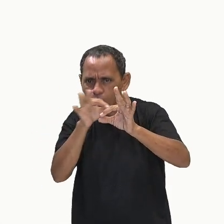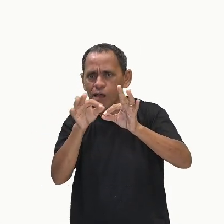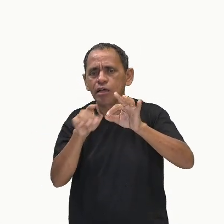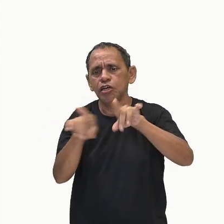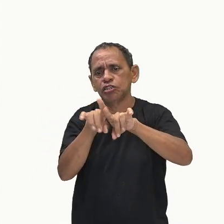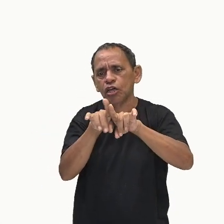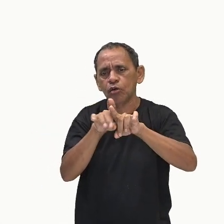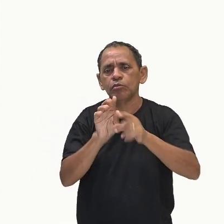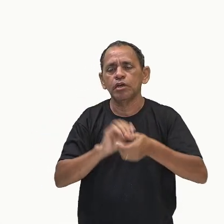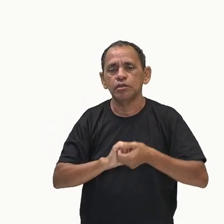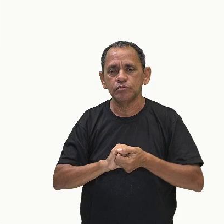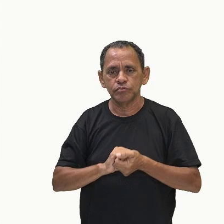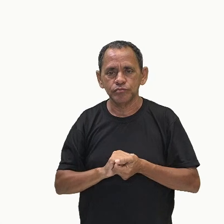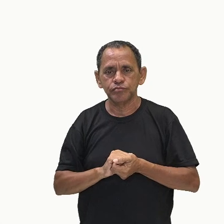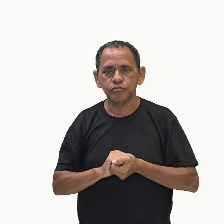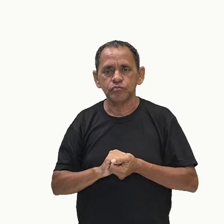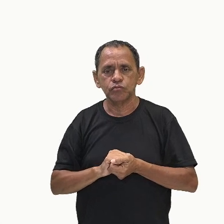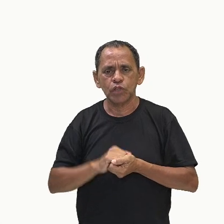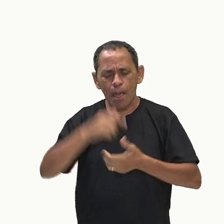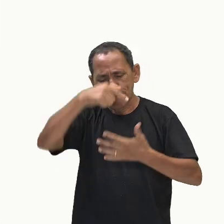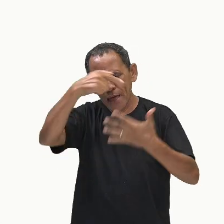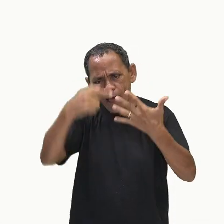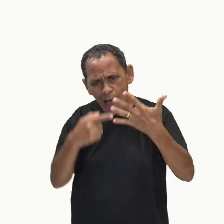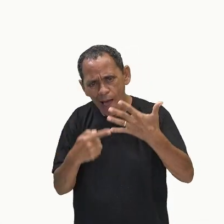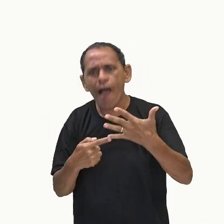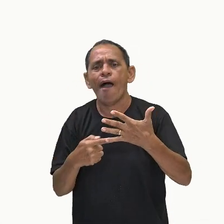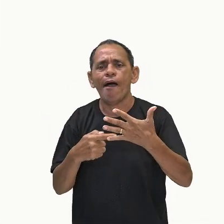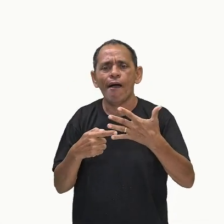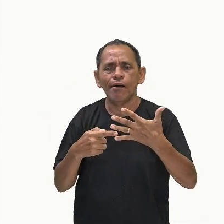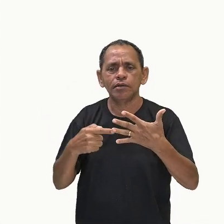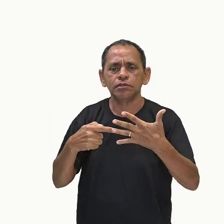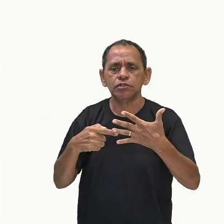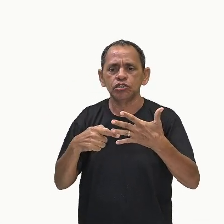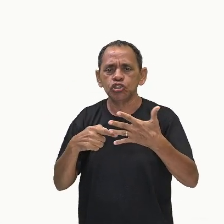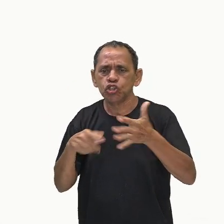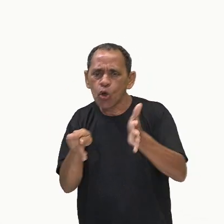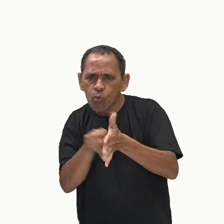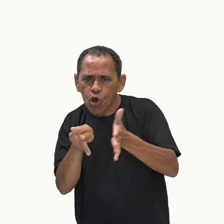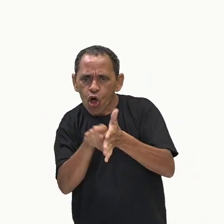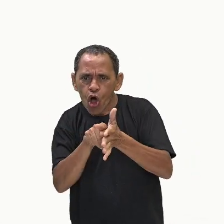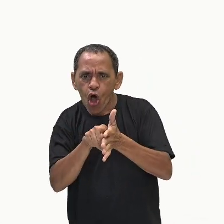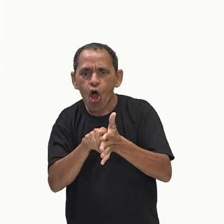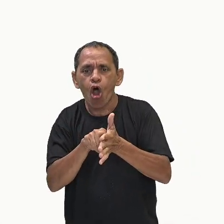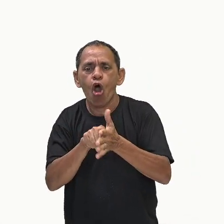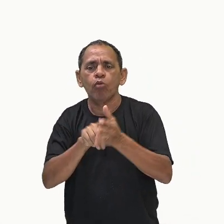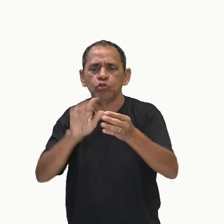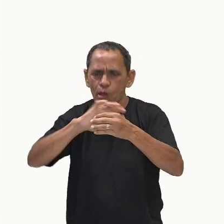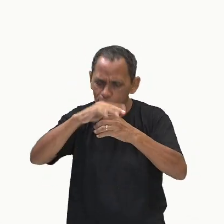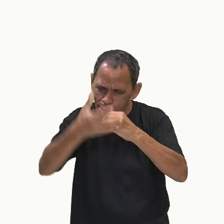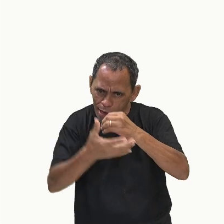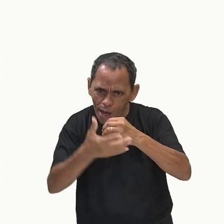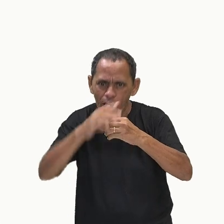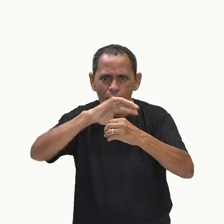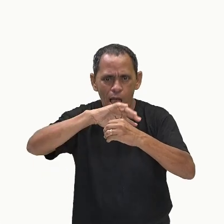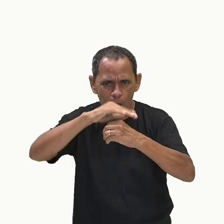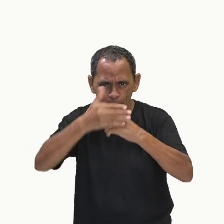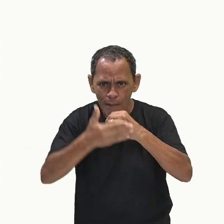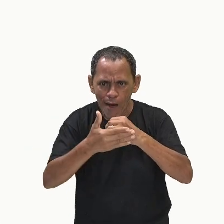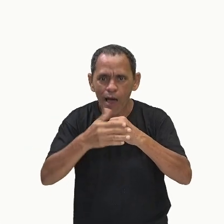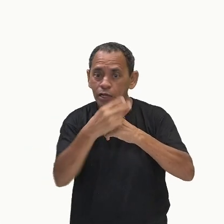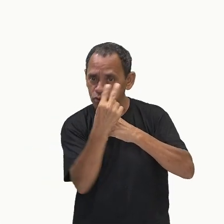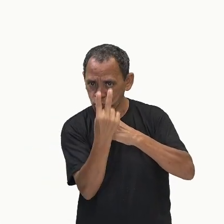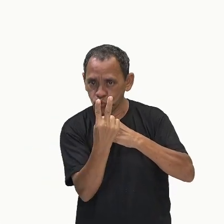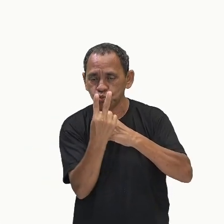são as lamelas. Percebam aqui a dupla camada de membranas. E nós temos